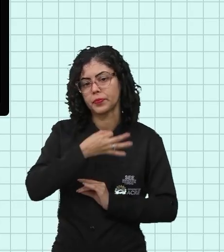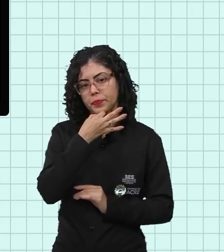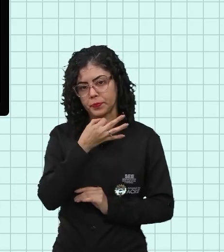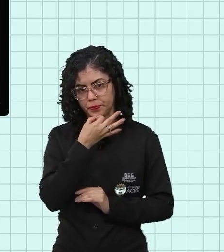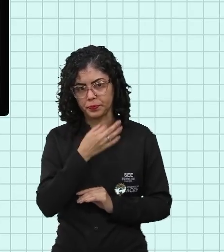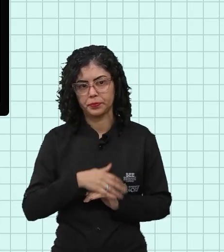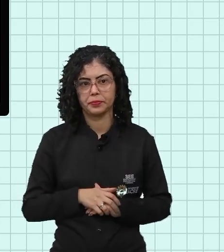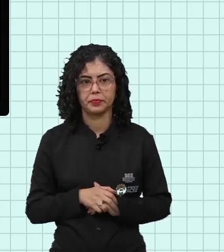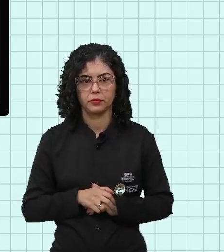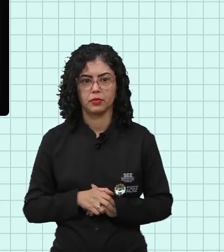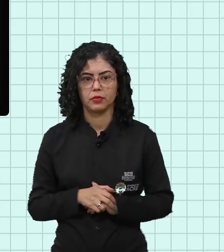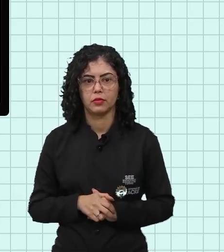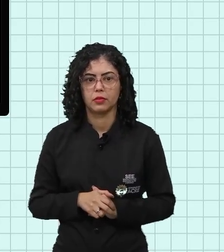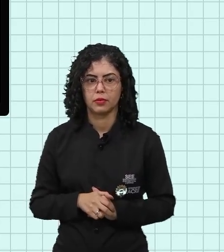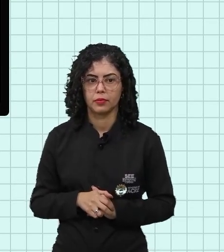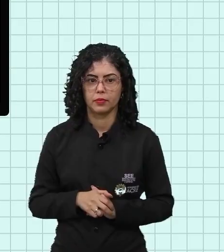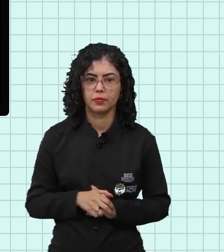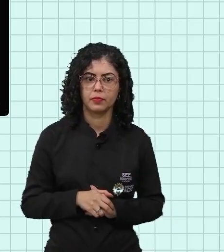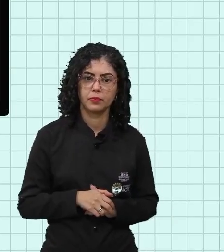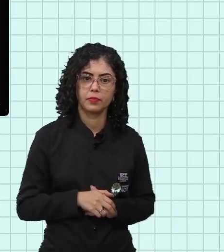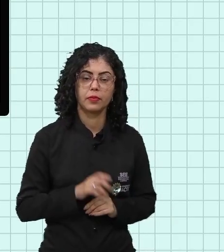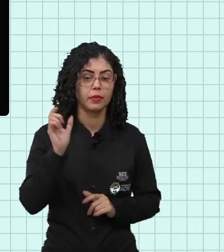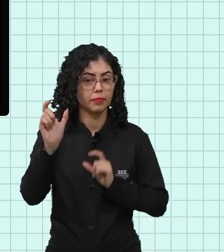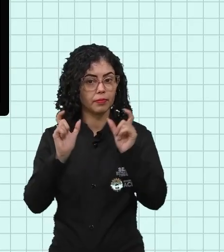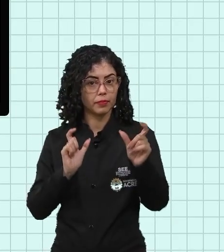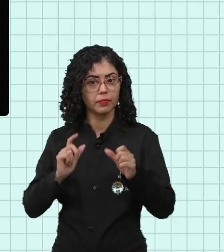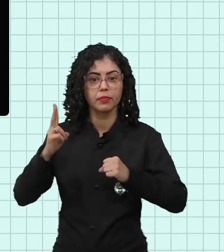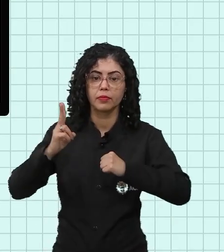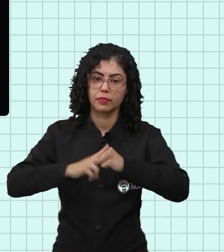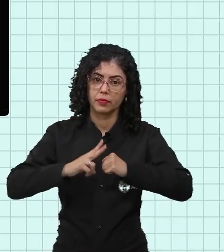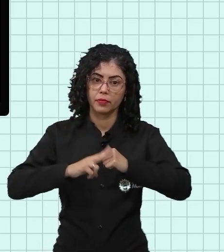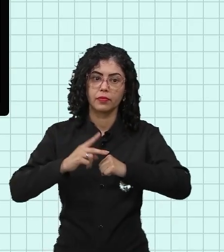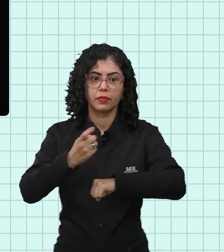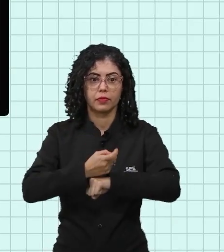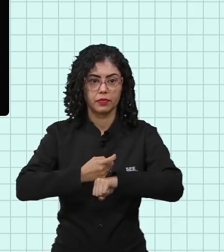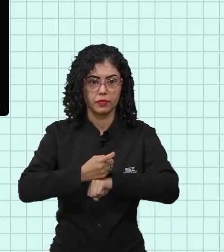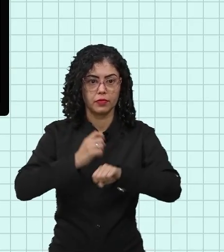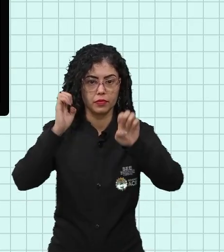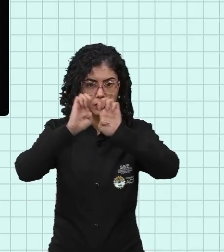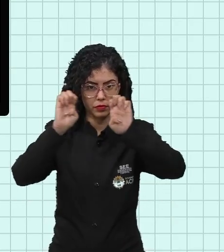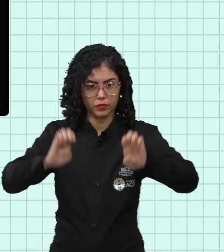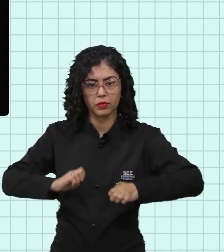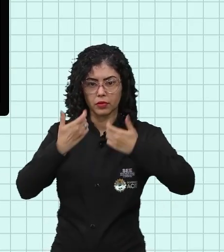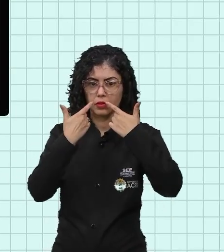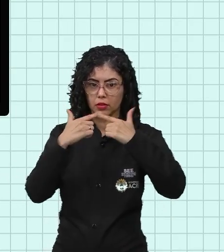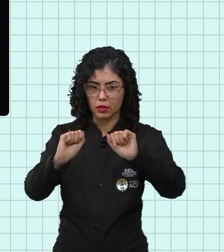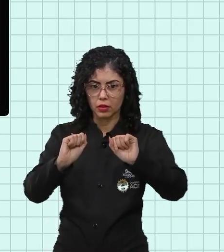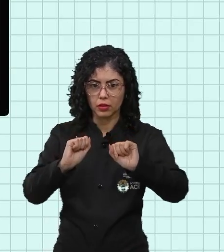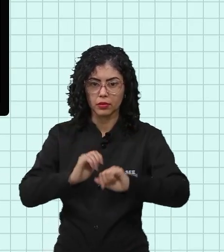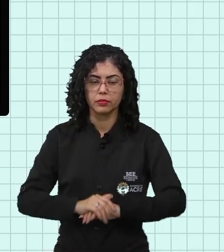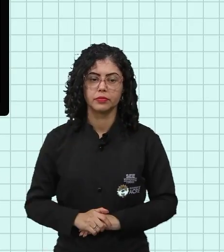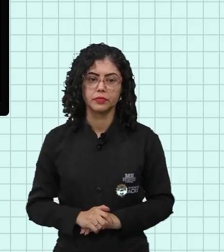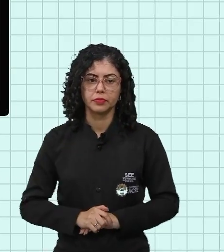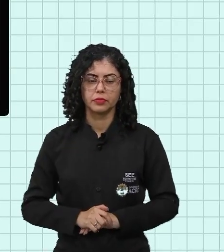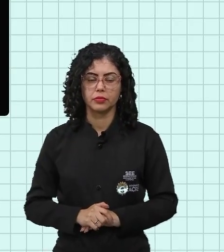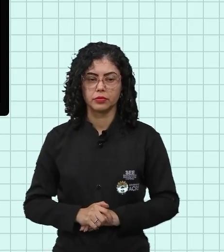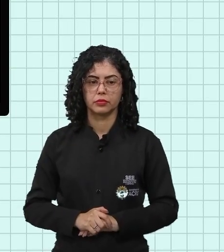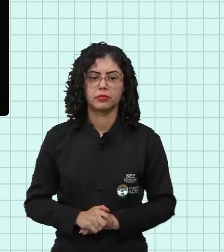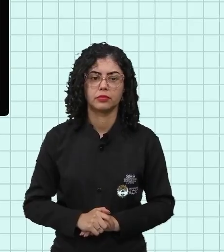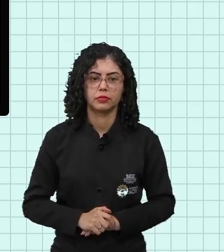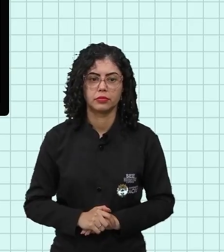sua opinião. Essas marcas estão em palavras, verbos, adjetivos e